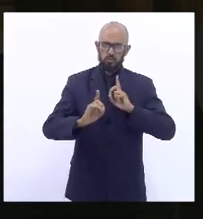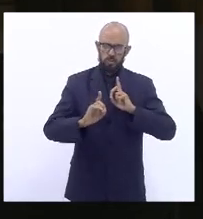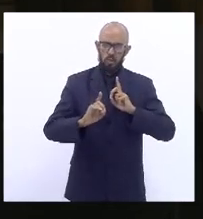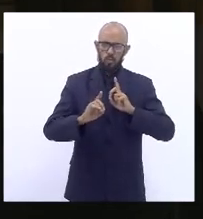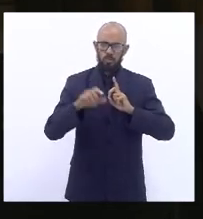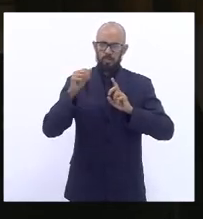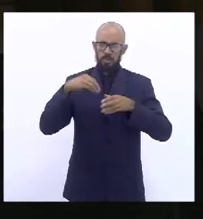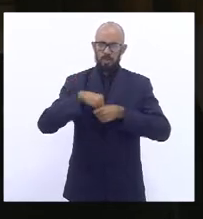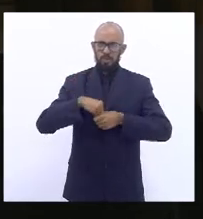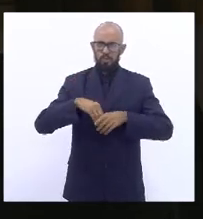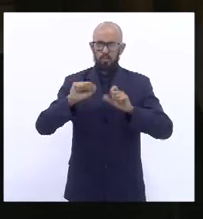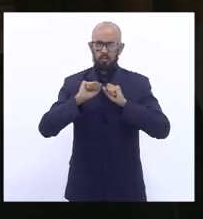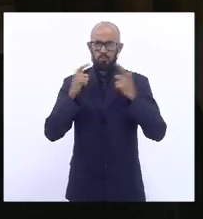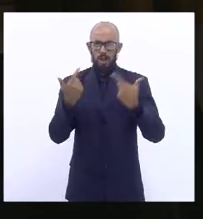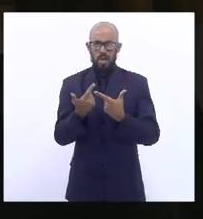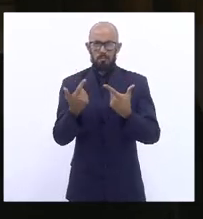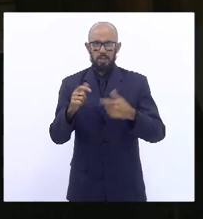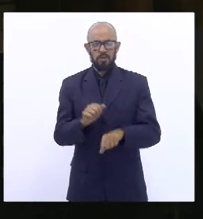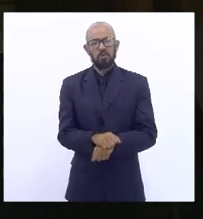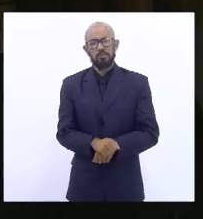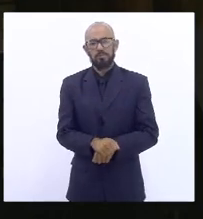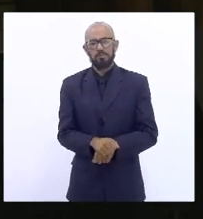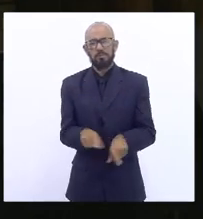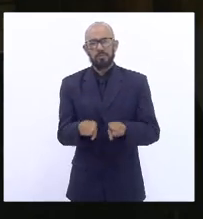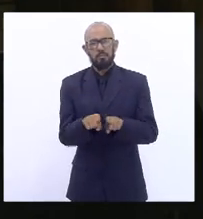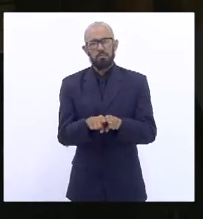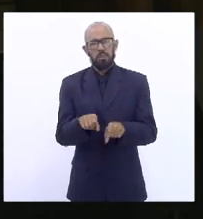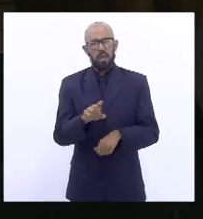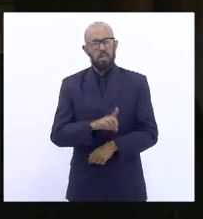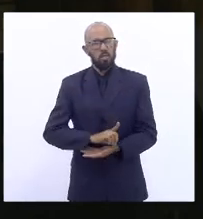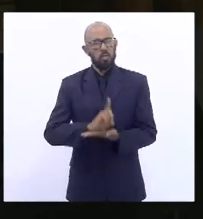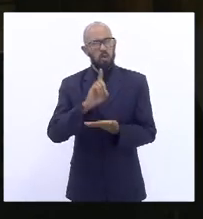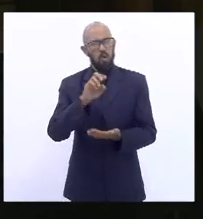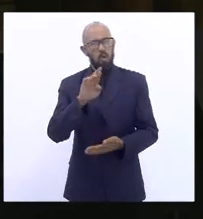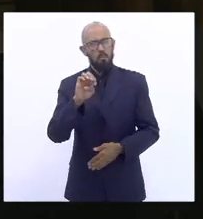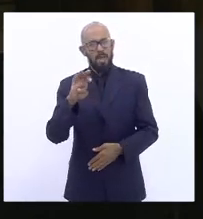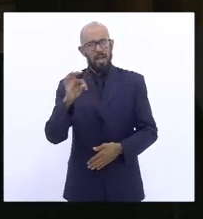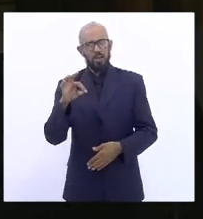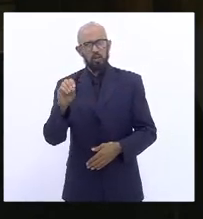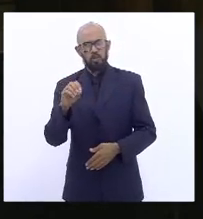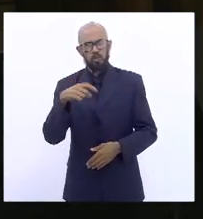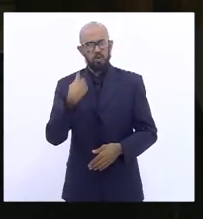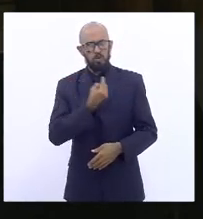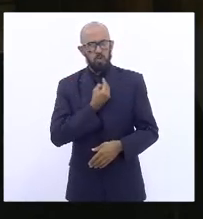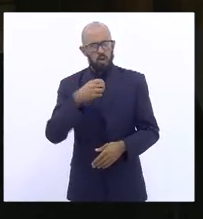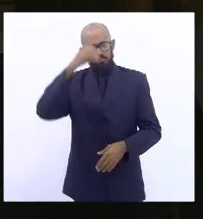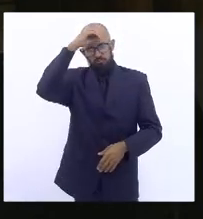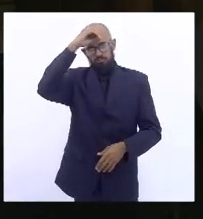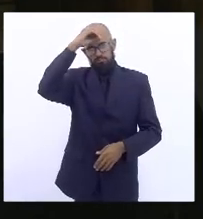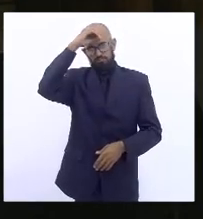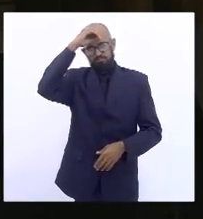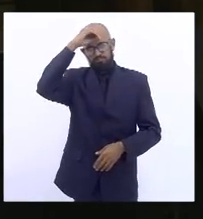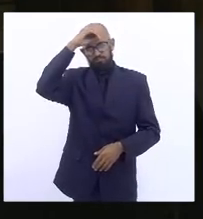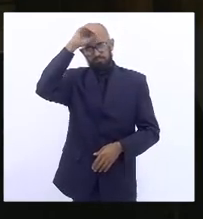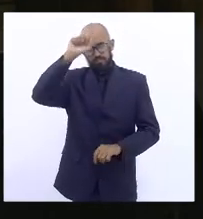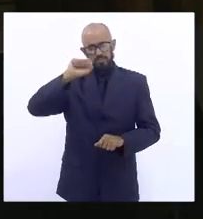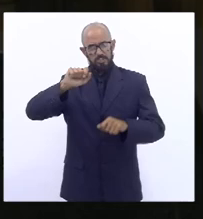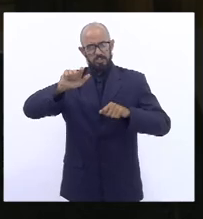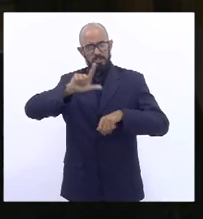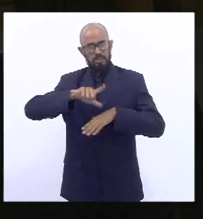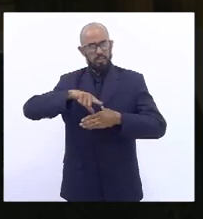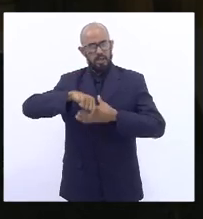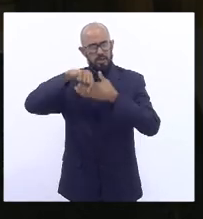responsabilidade da igreja, e aqui a figura de Dom Roberto, e de nós, leigos e leigas, agentes de pastorais, lideranças